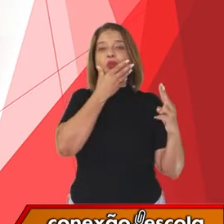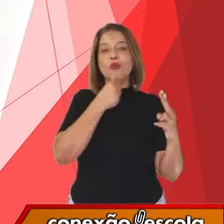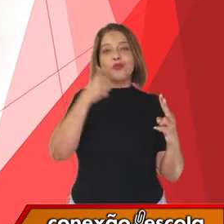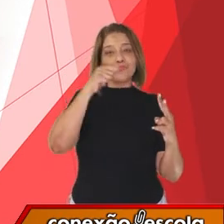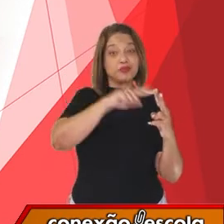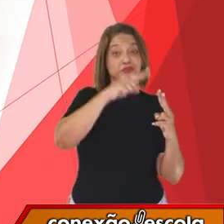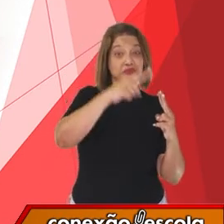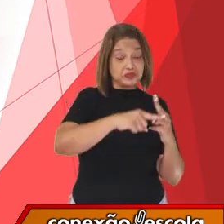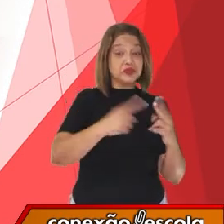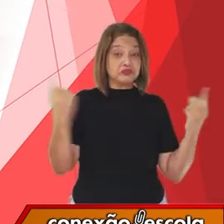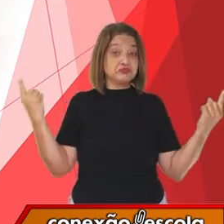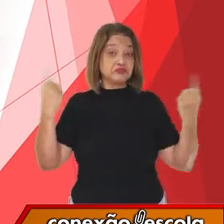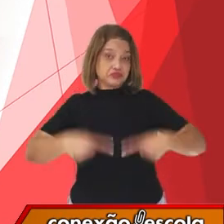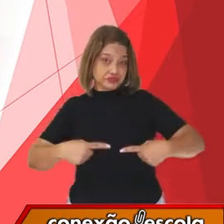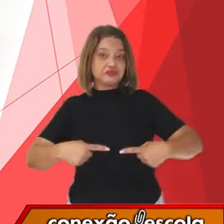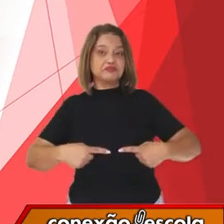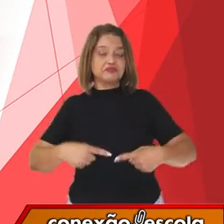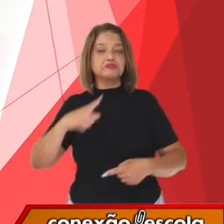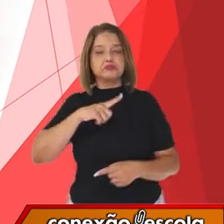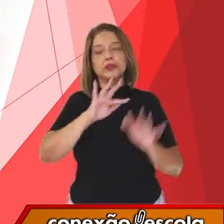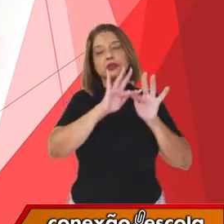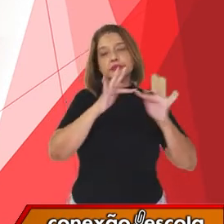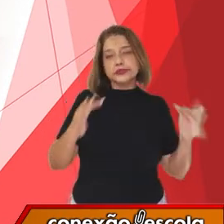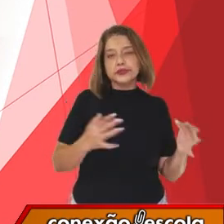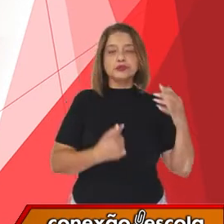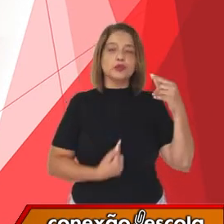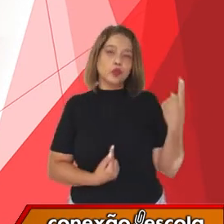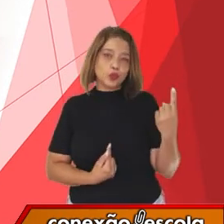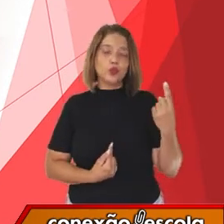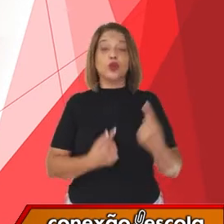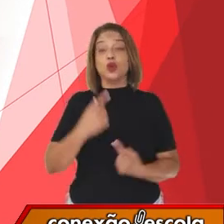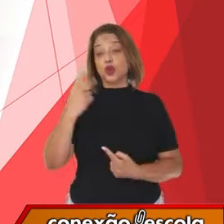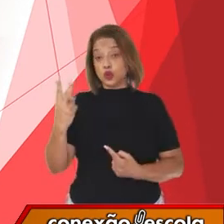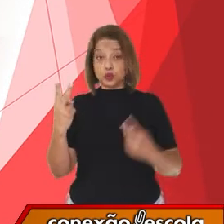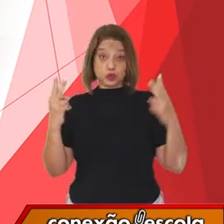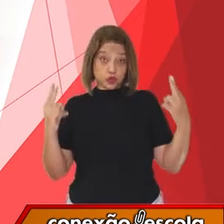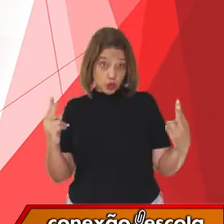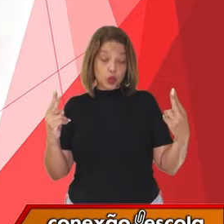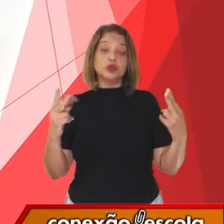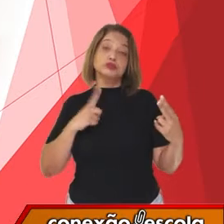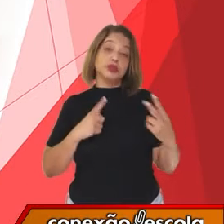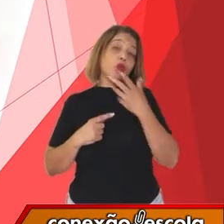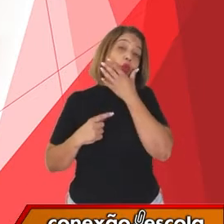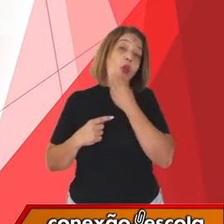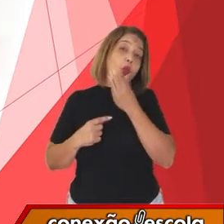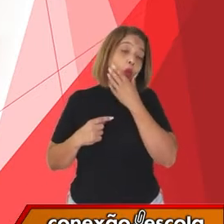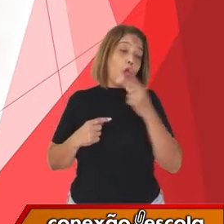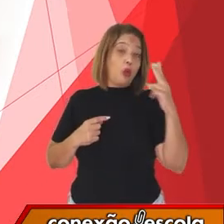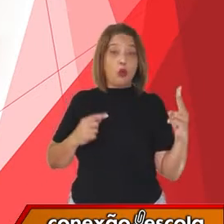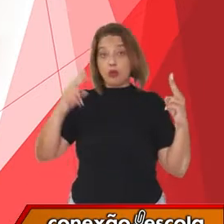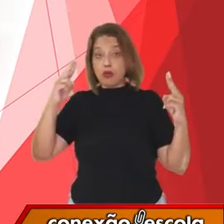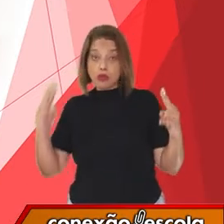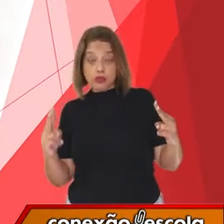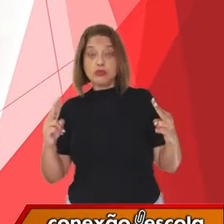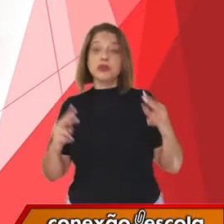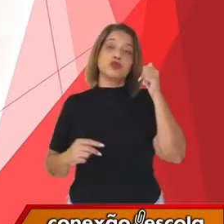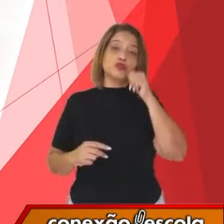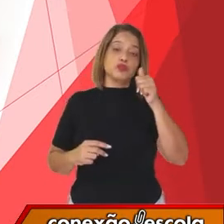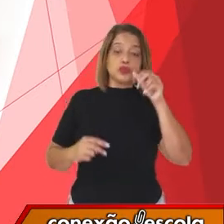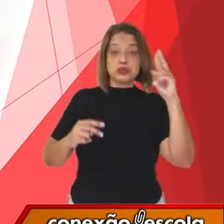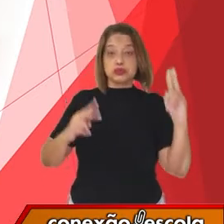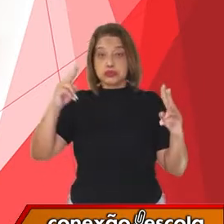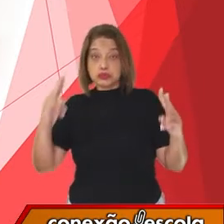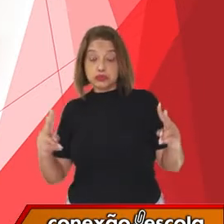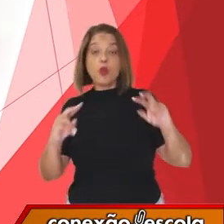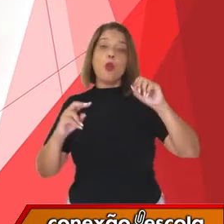tenho simples ou dupla. E dentro da dupla, eu posso ter dupla de um único gênero, só masculino ou só feminino,